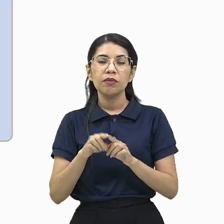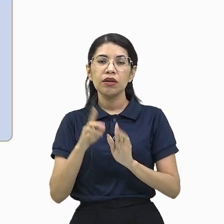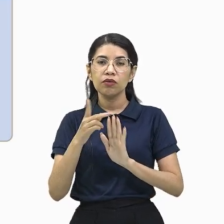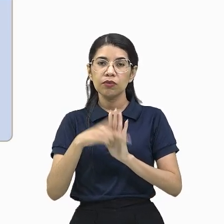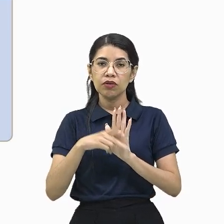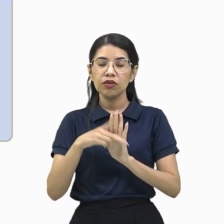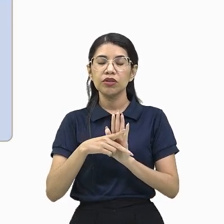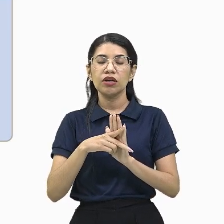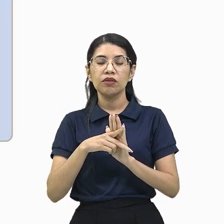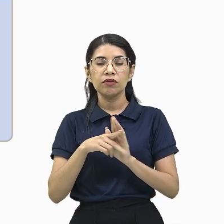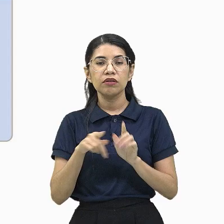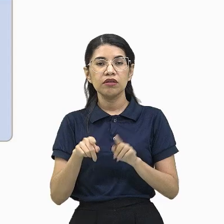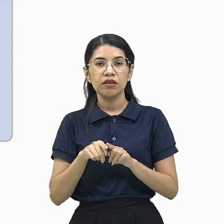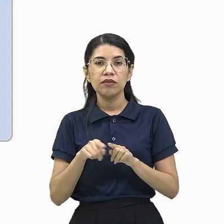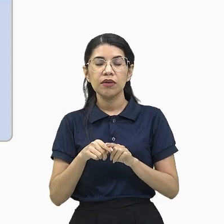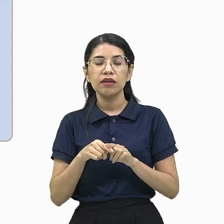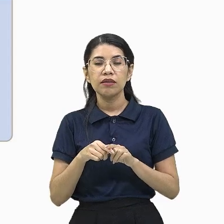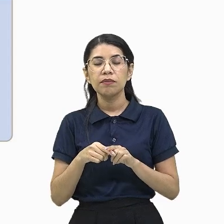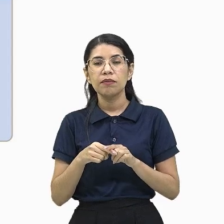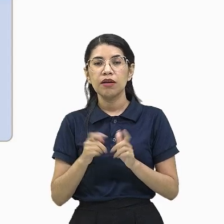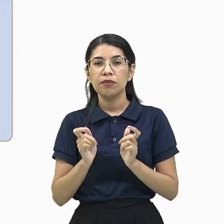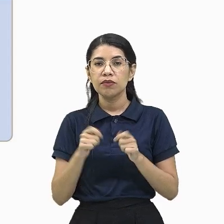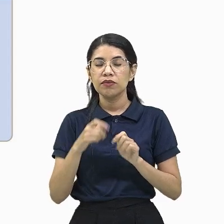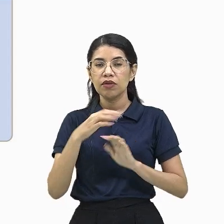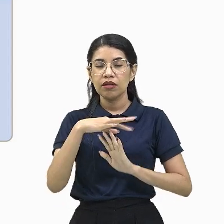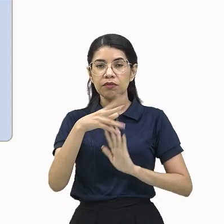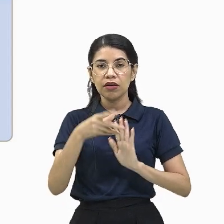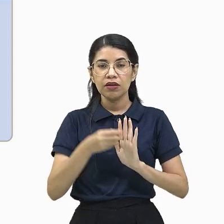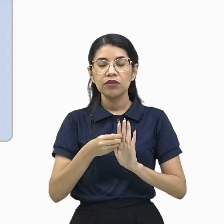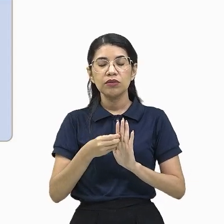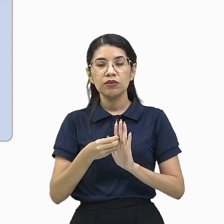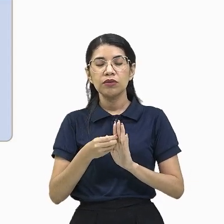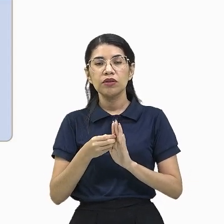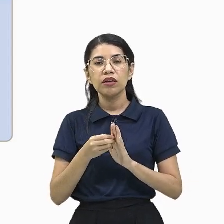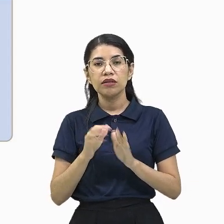processo, desses grandes projetos para a Amazônia de